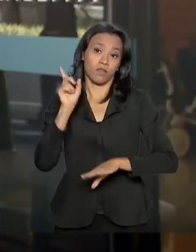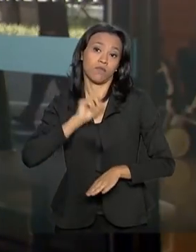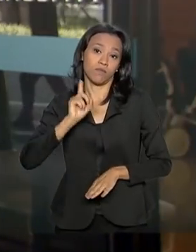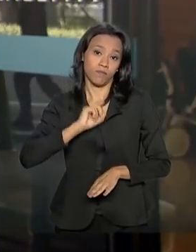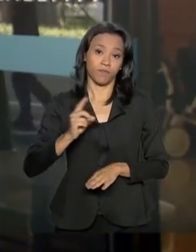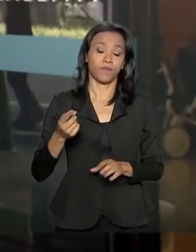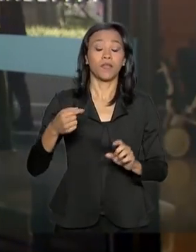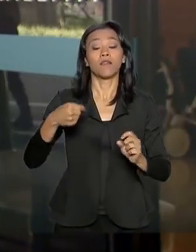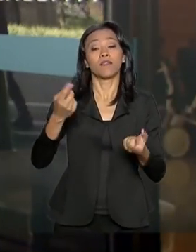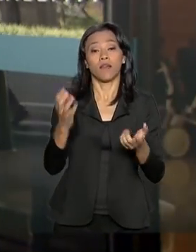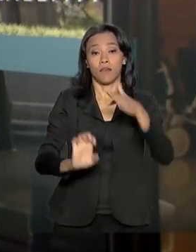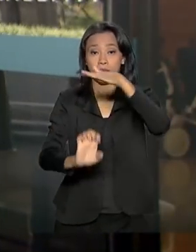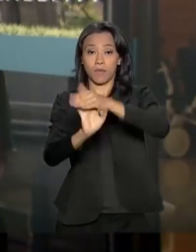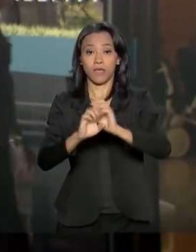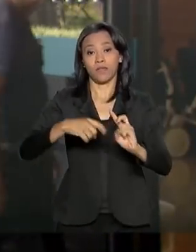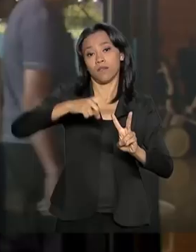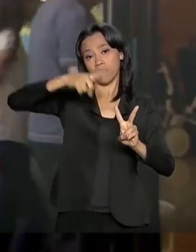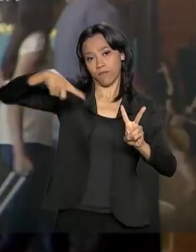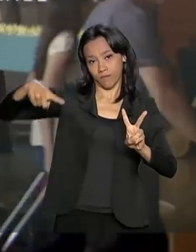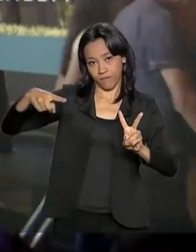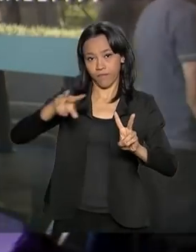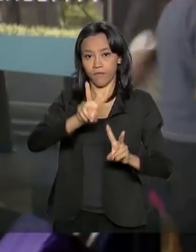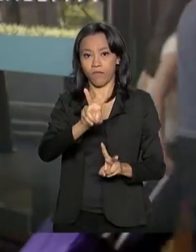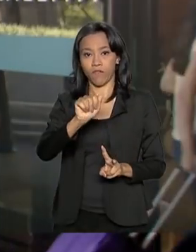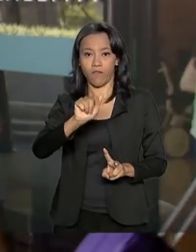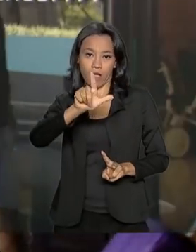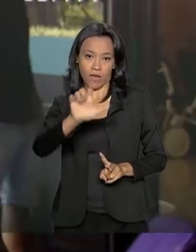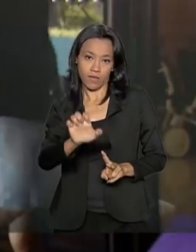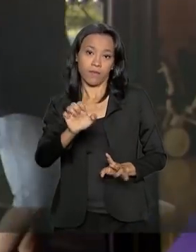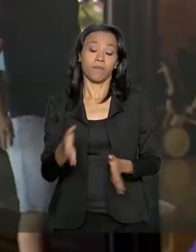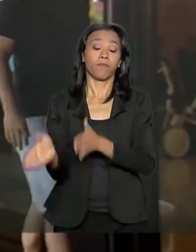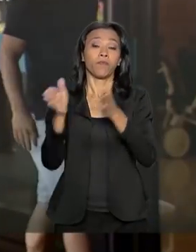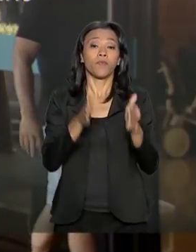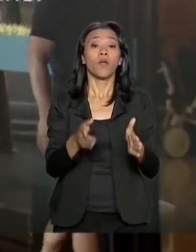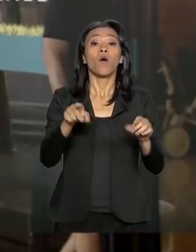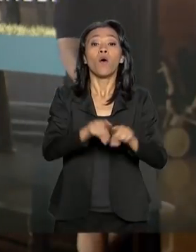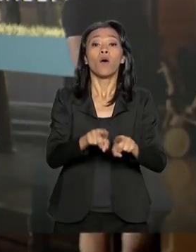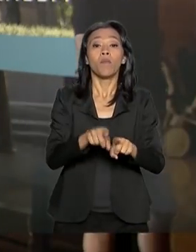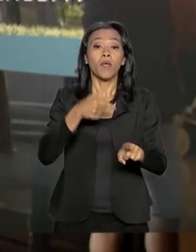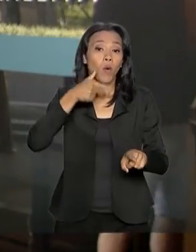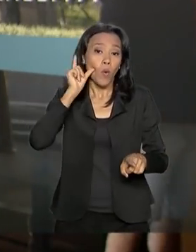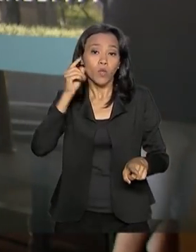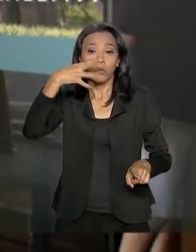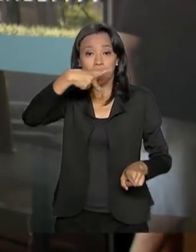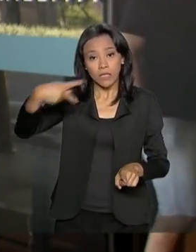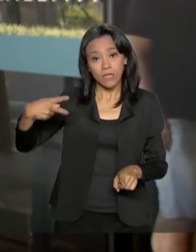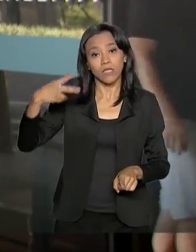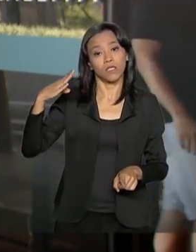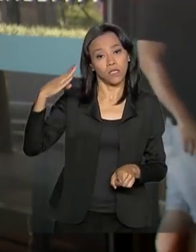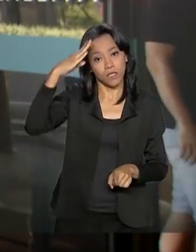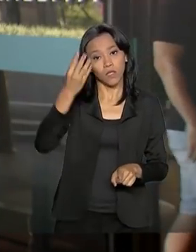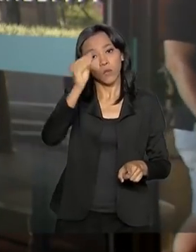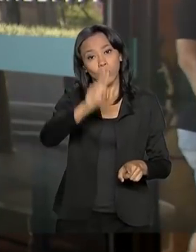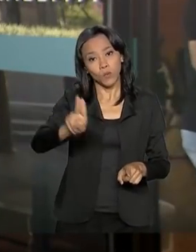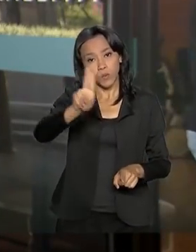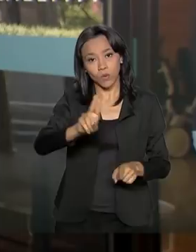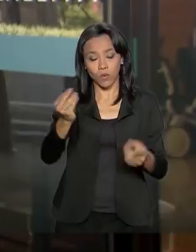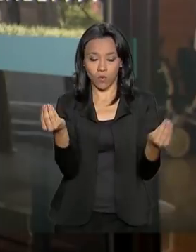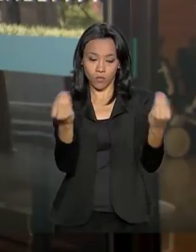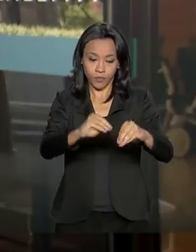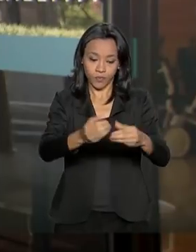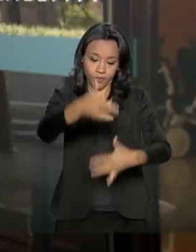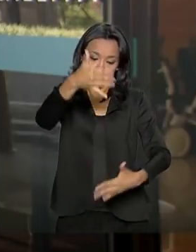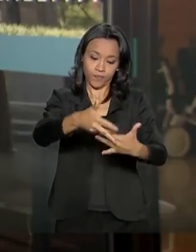vale o presidente ontem utilizou também as redes sociais para agradecer uma mensagem de